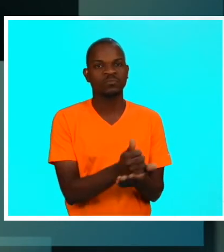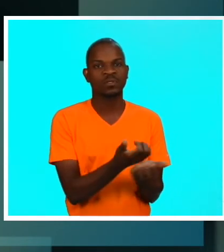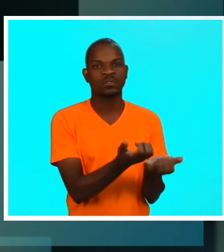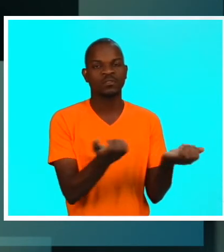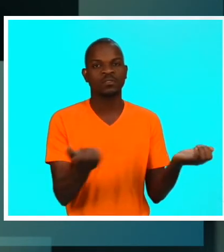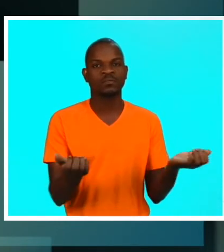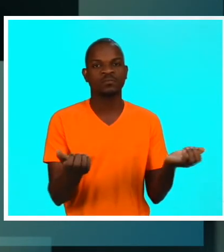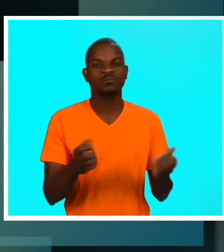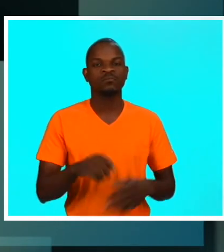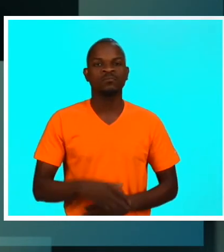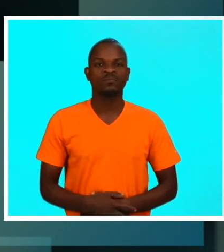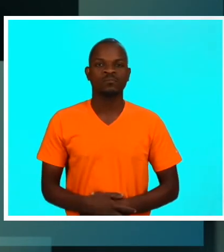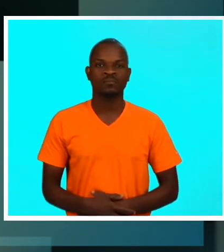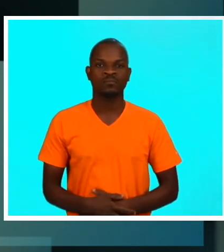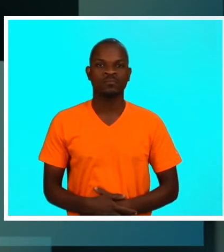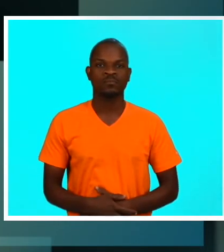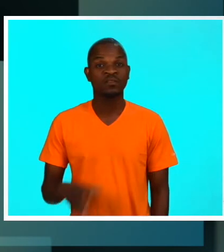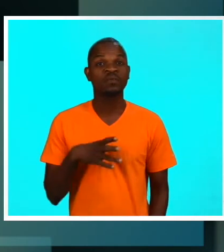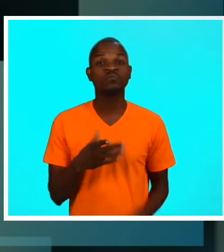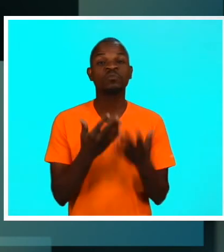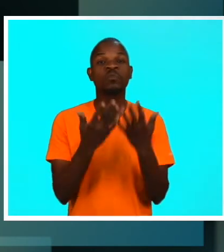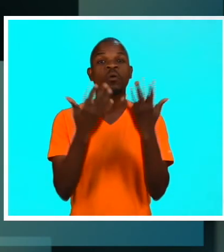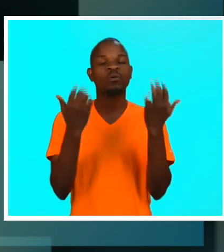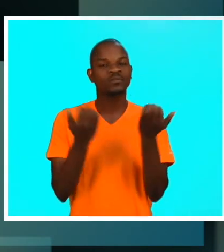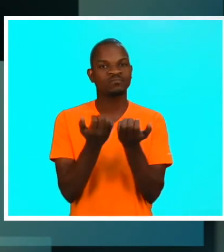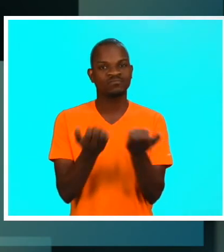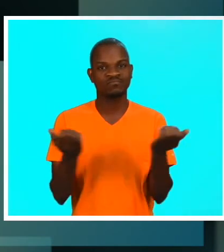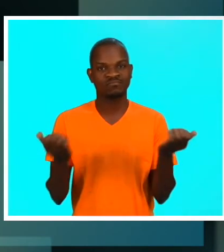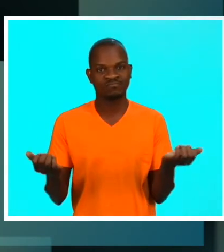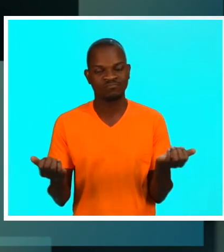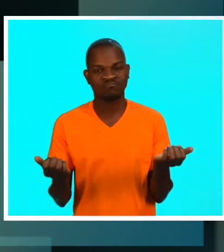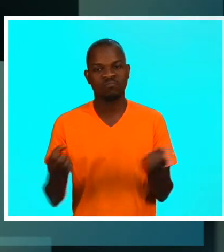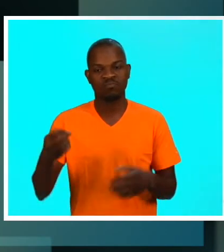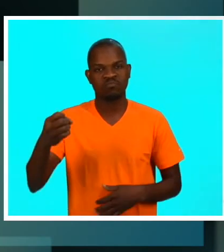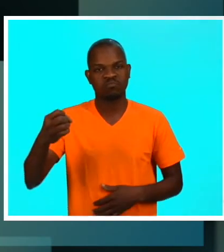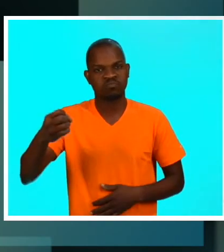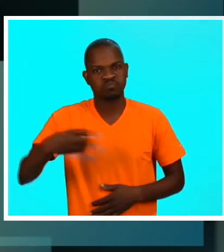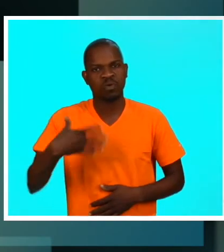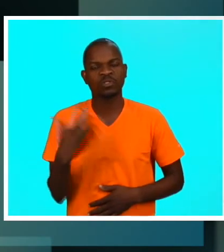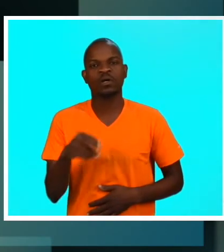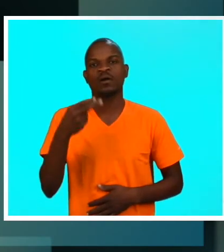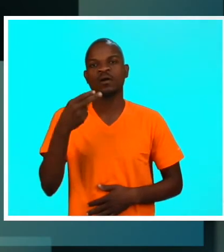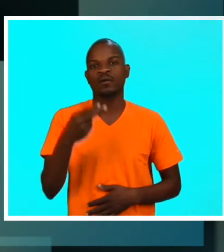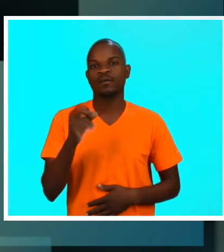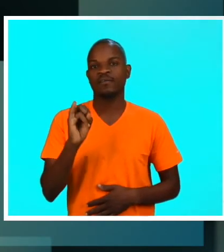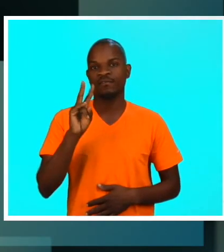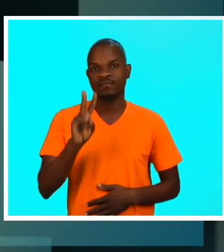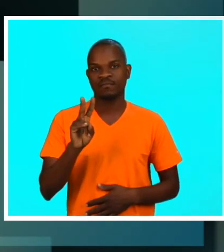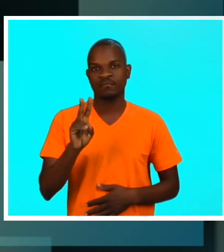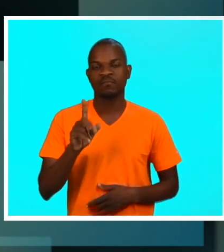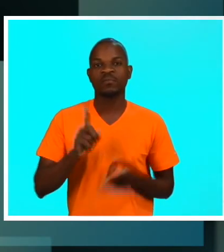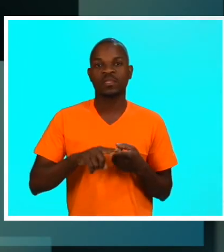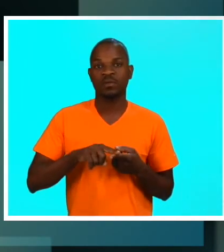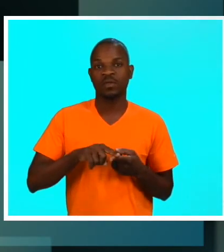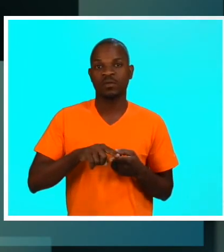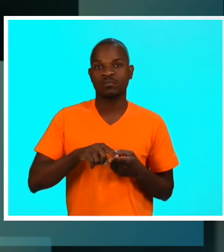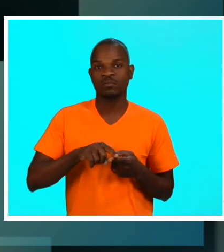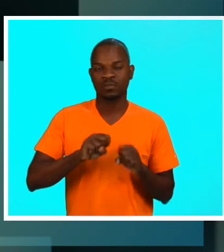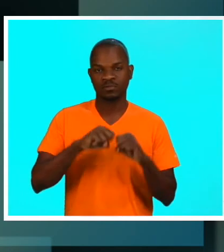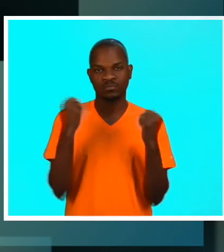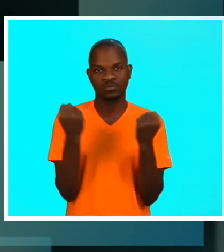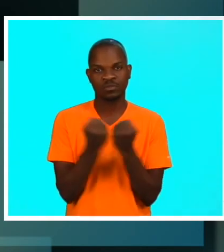qual é o trabalho que está sendo feito para essas crianças? Temos muitas crianças afetadas pelo gaios e sida. No nosso